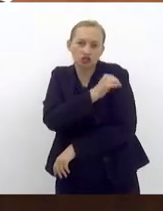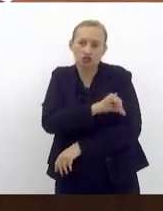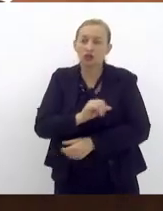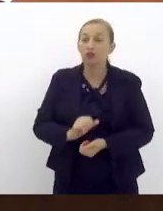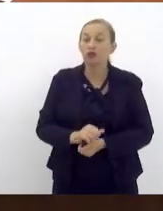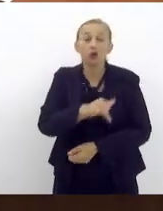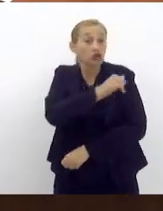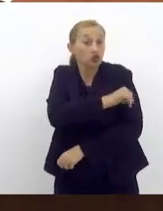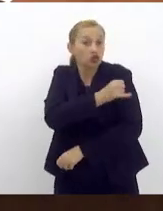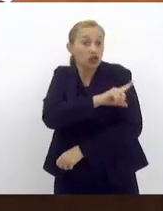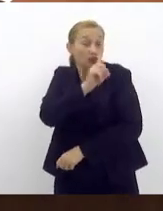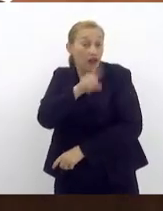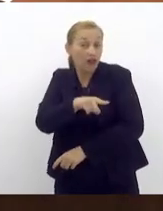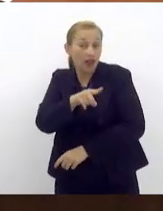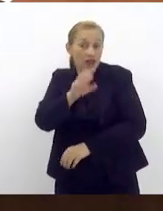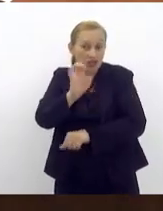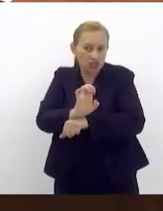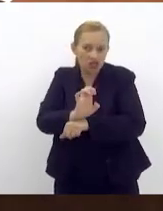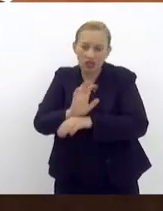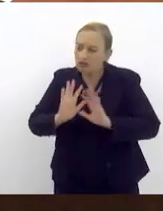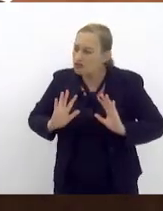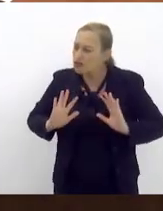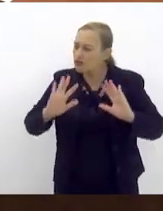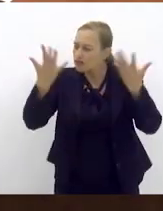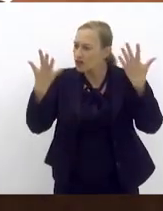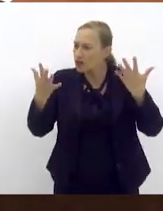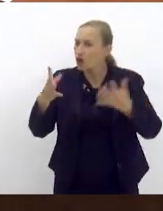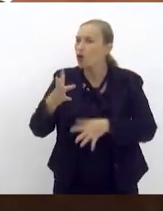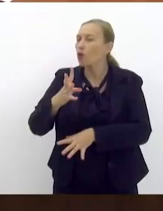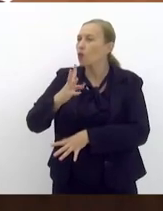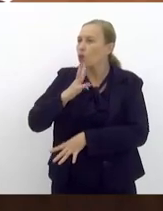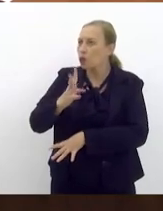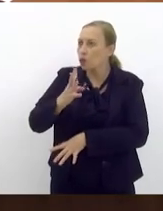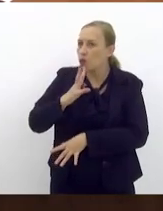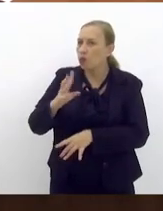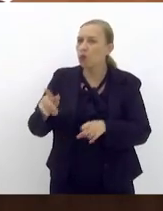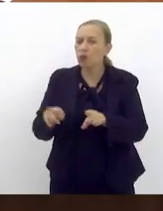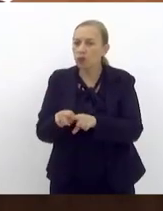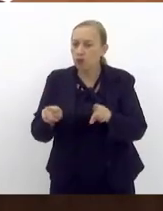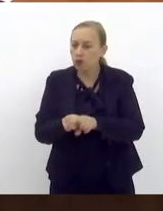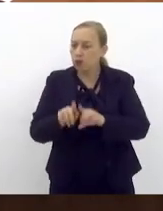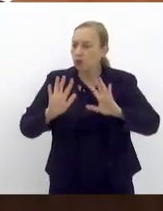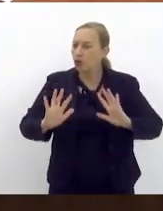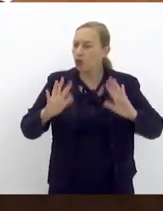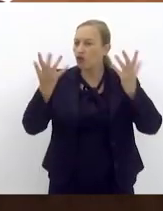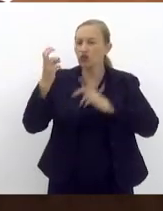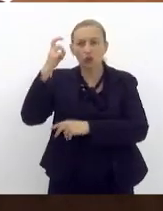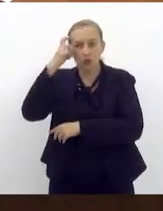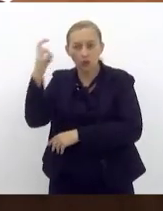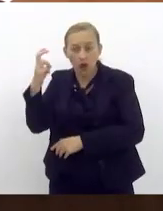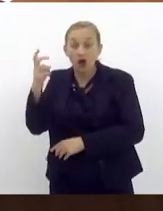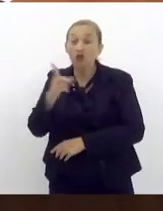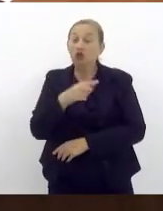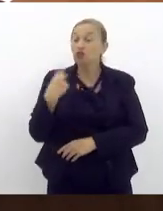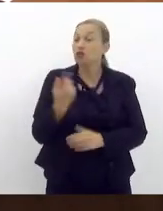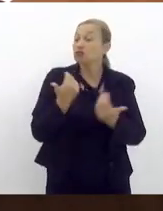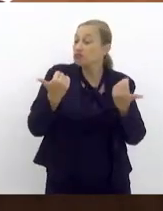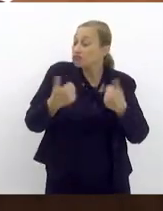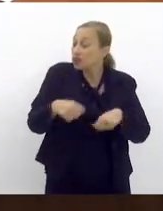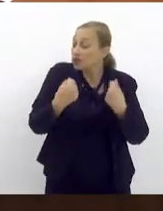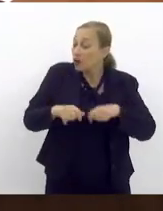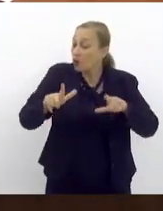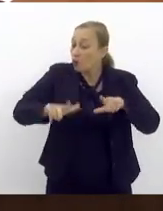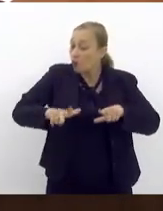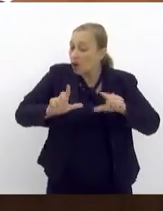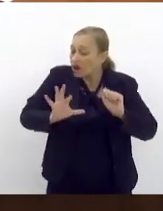é esse estado festivo reconhecido também pelos seus eventos culturais e a gente precisa ter um